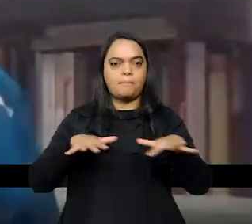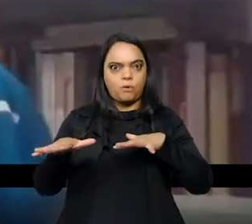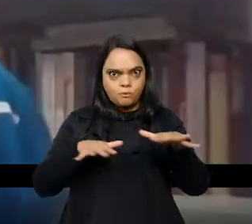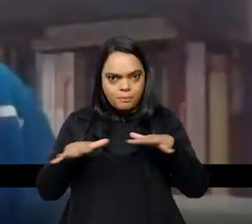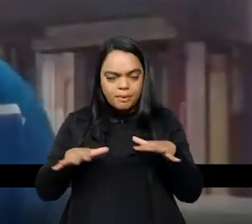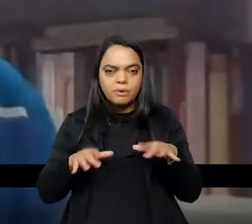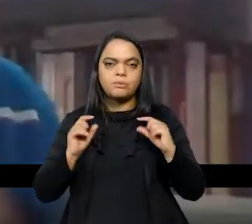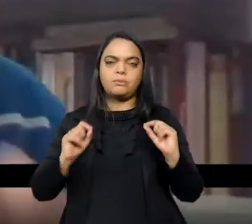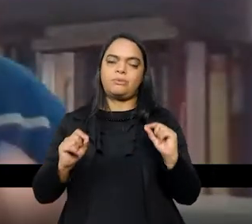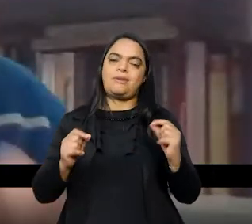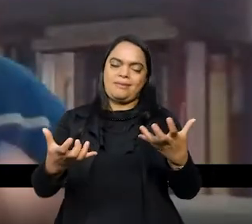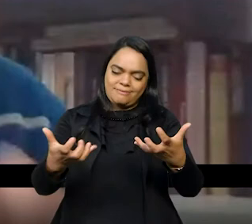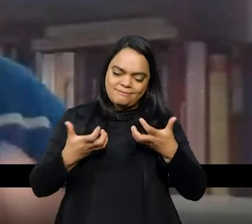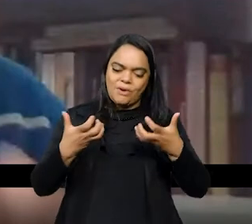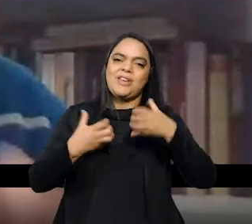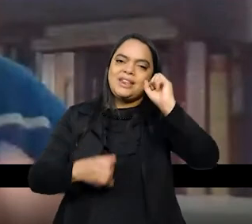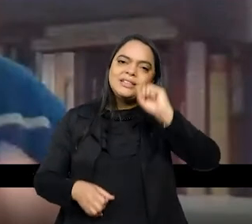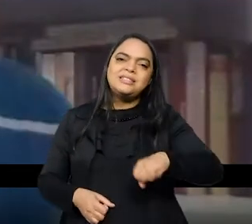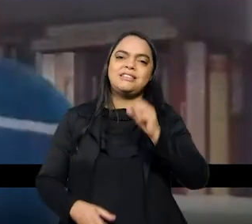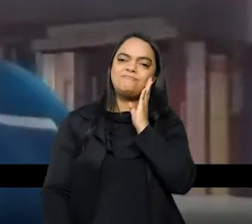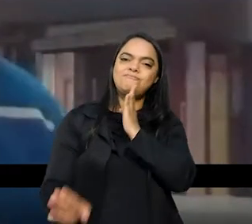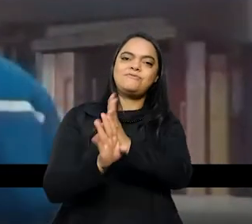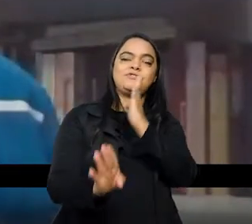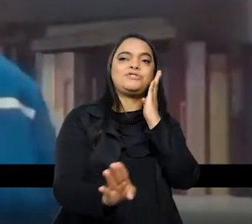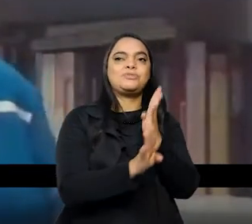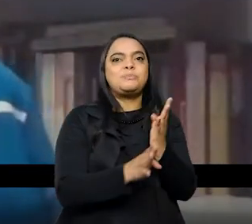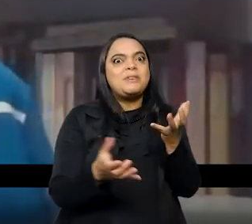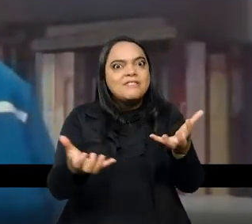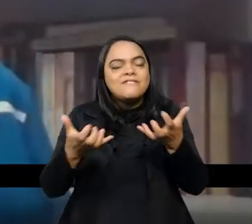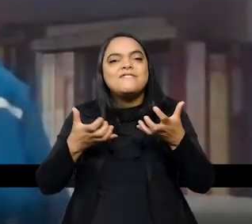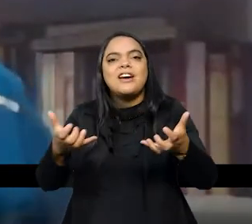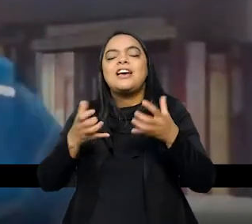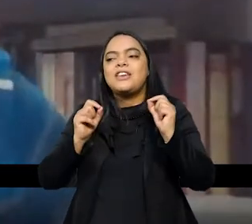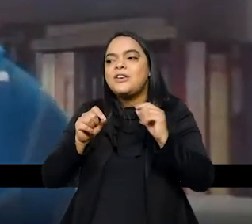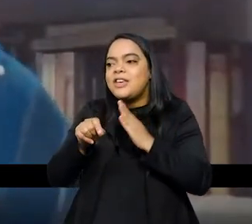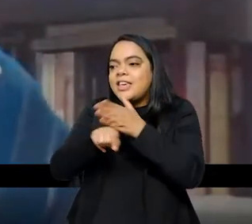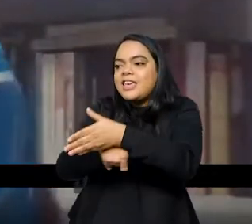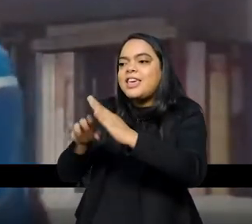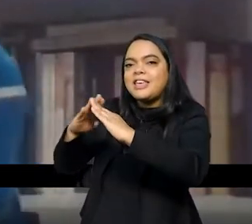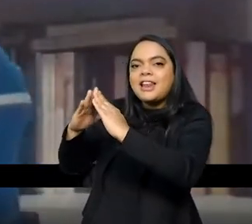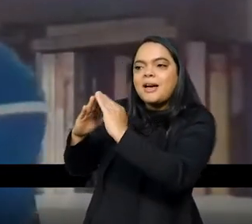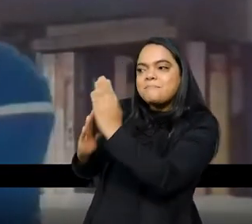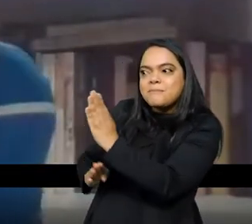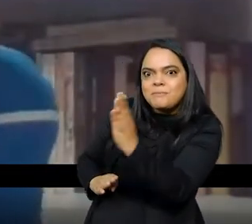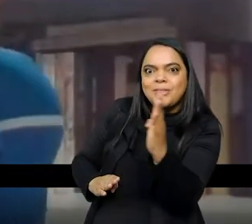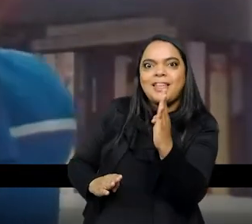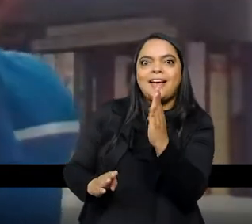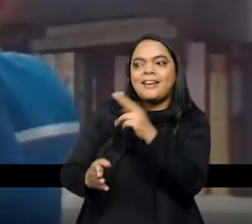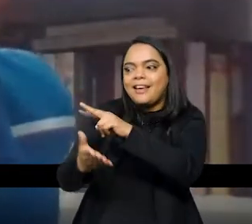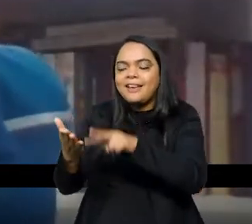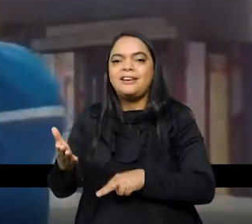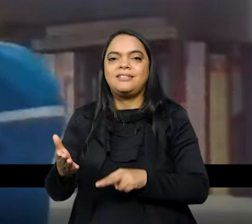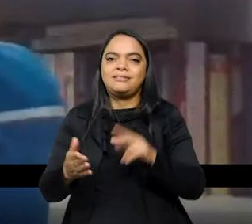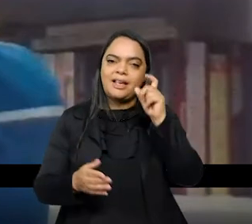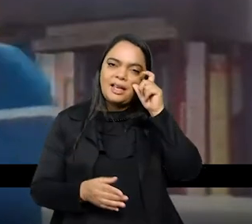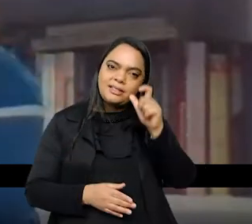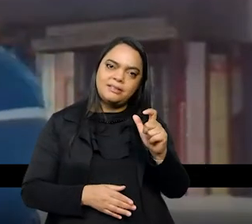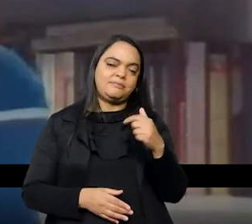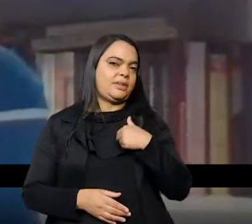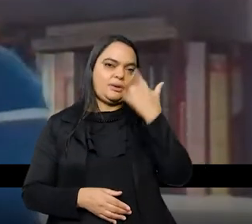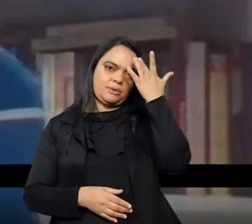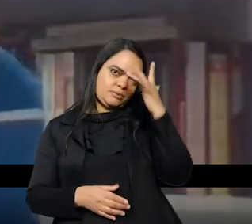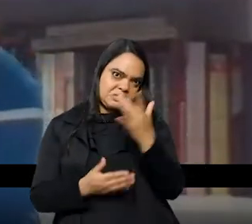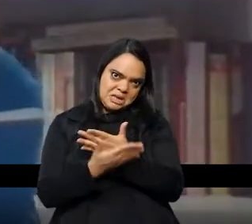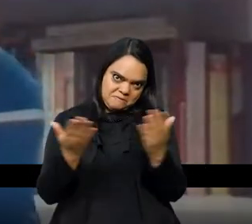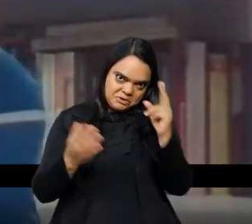querer descobrir, vão querer ir na biblioteca, etc. Né? É muito interessante. Eu não sei se vocês se lembram,